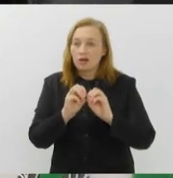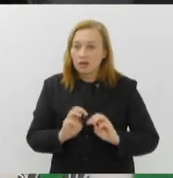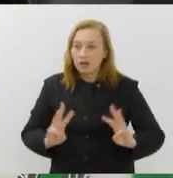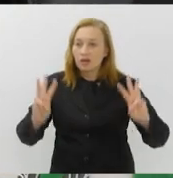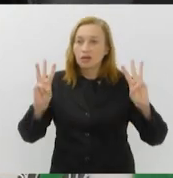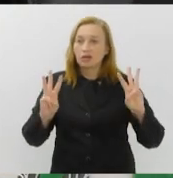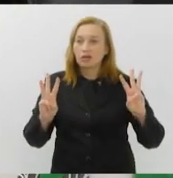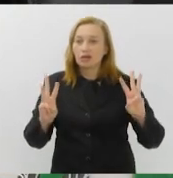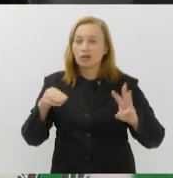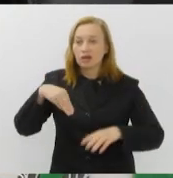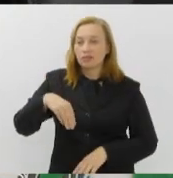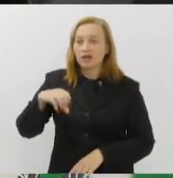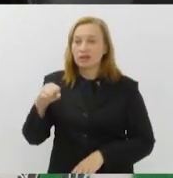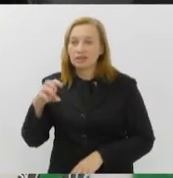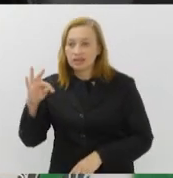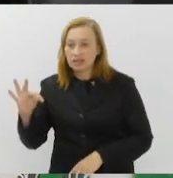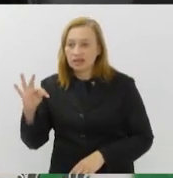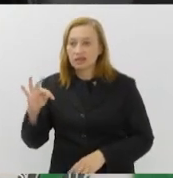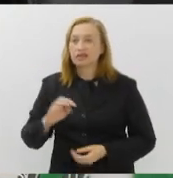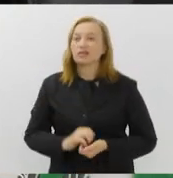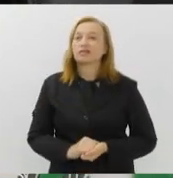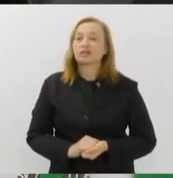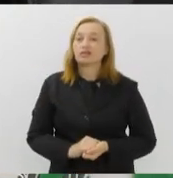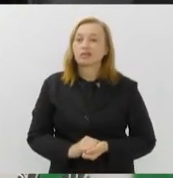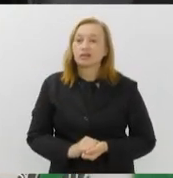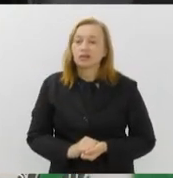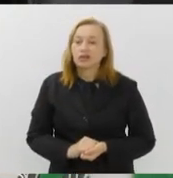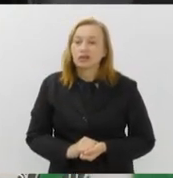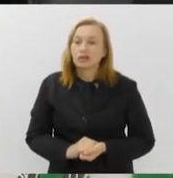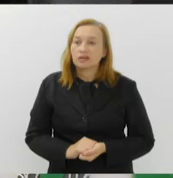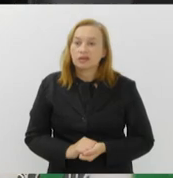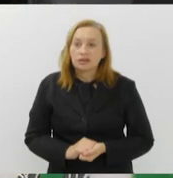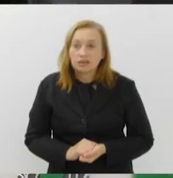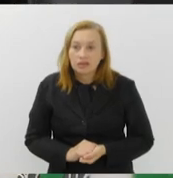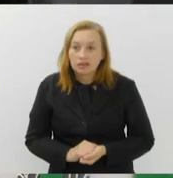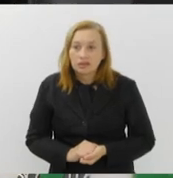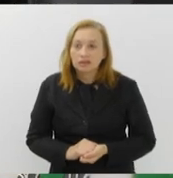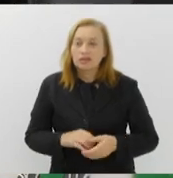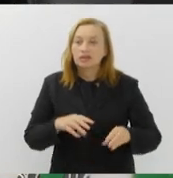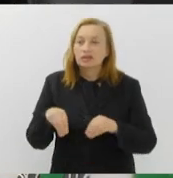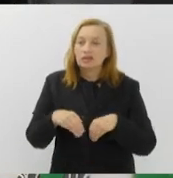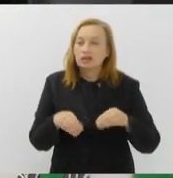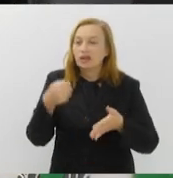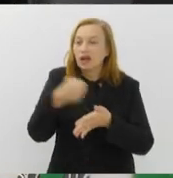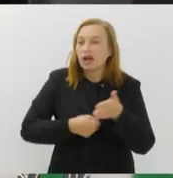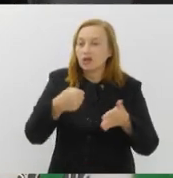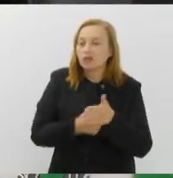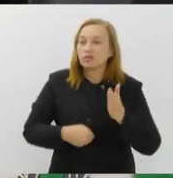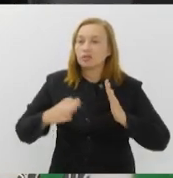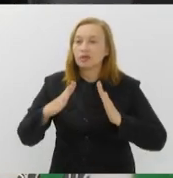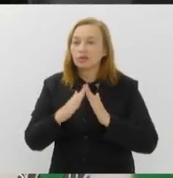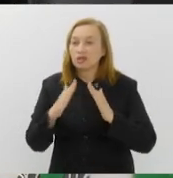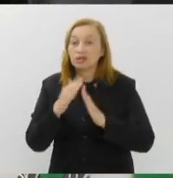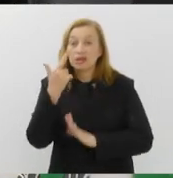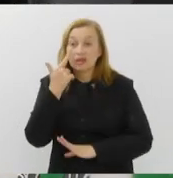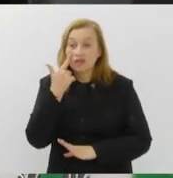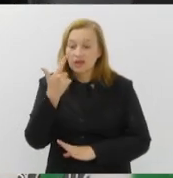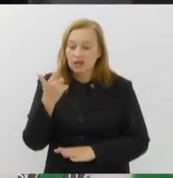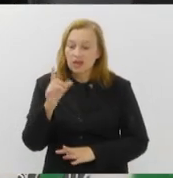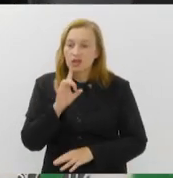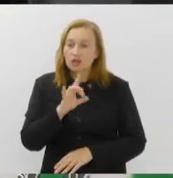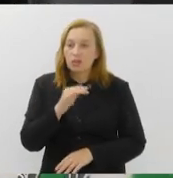Brigadas Populares, enfim, em vários movimentos de luta pela terra, luta pela moradia, você vai ver que são as